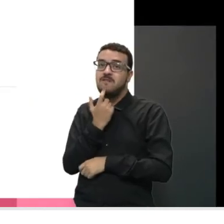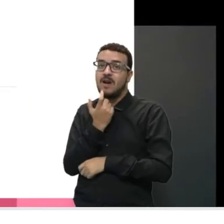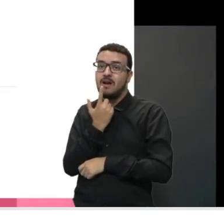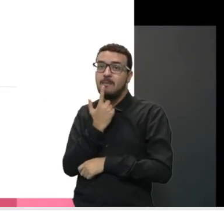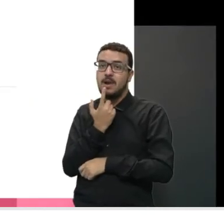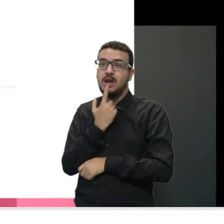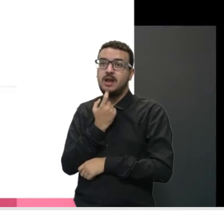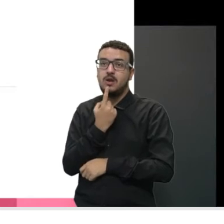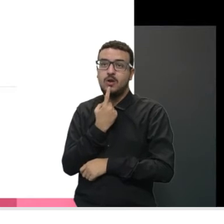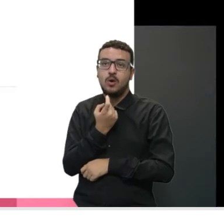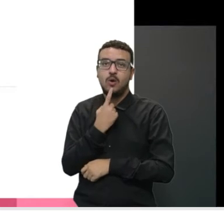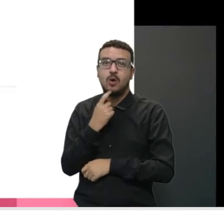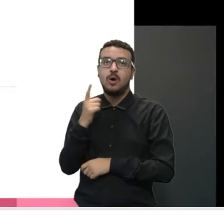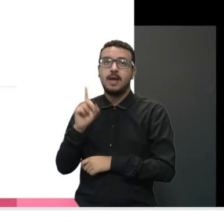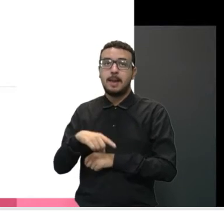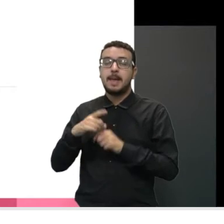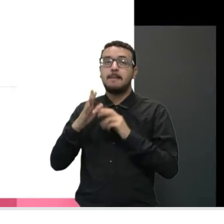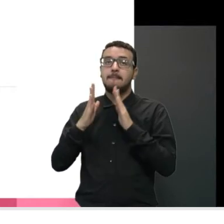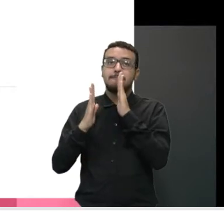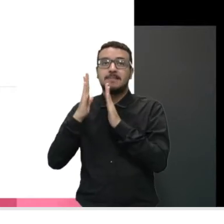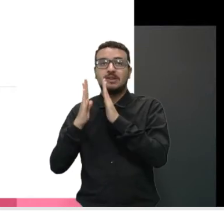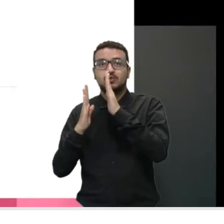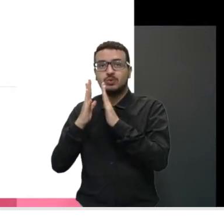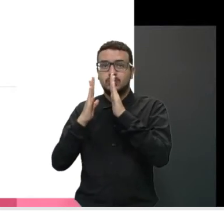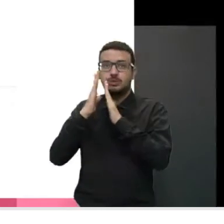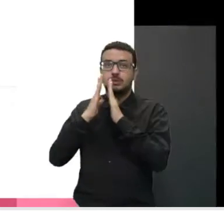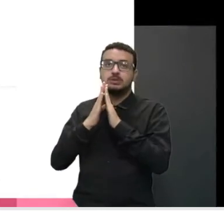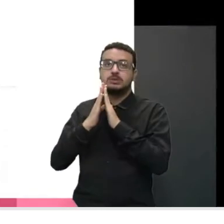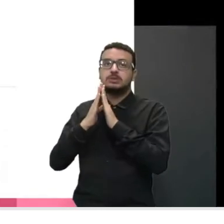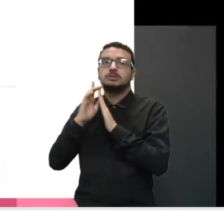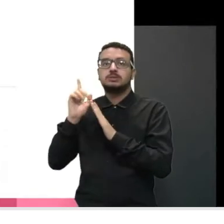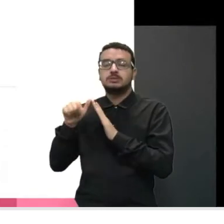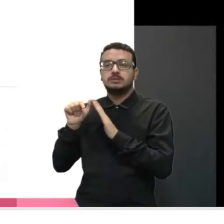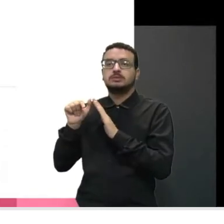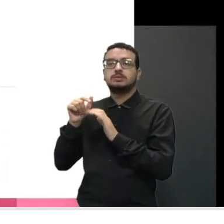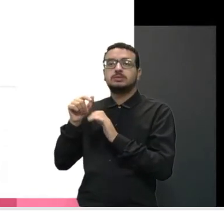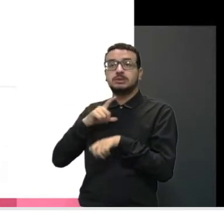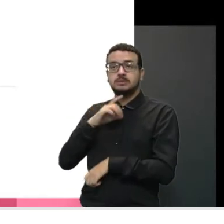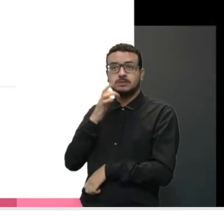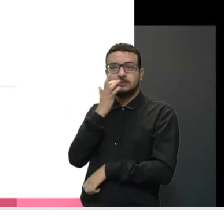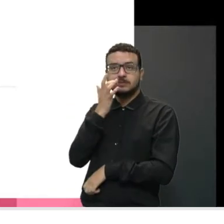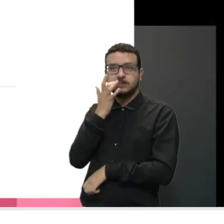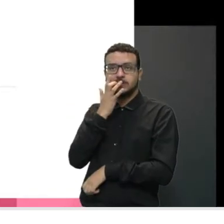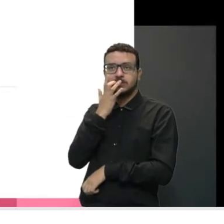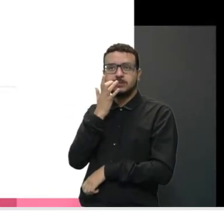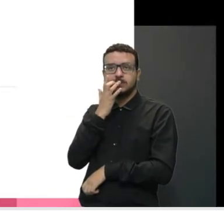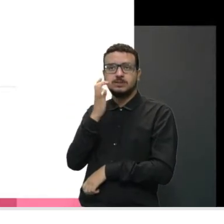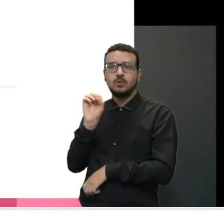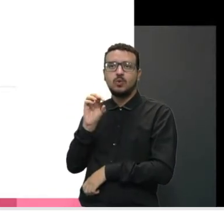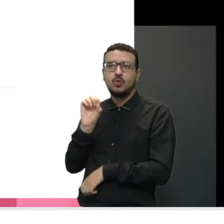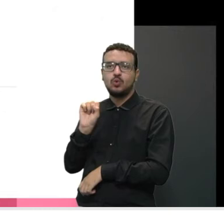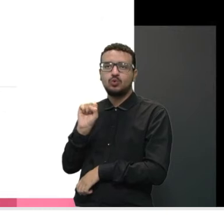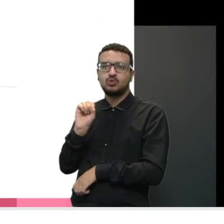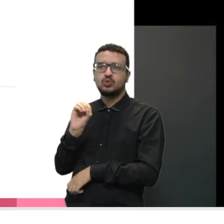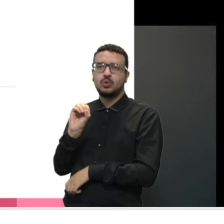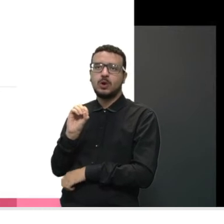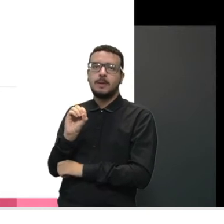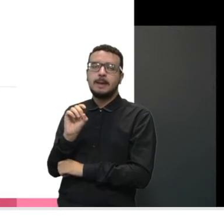para a orelha interna. A orelha interna, ela é composta pelos canais semicirculares e pela